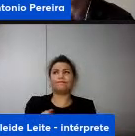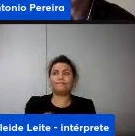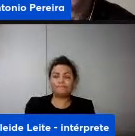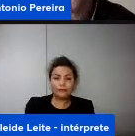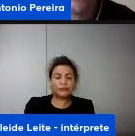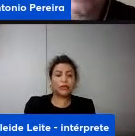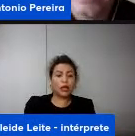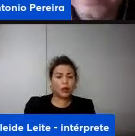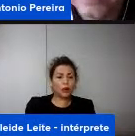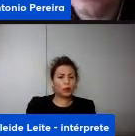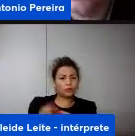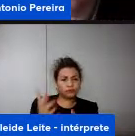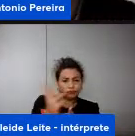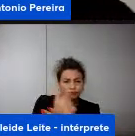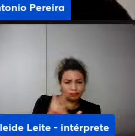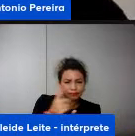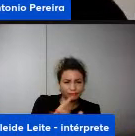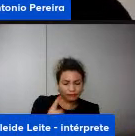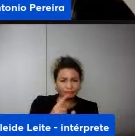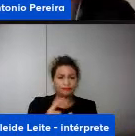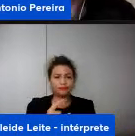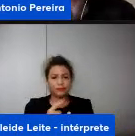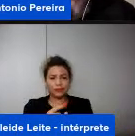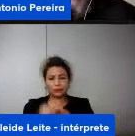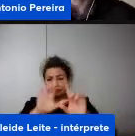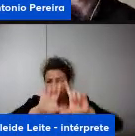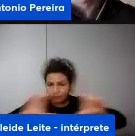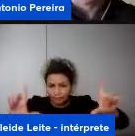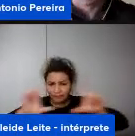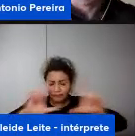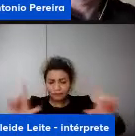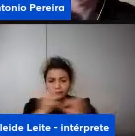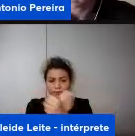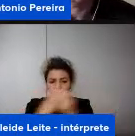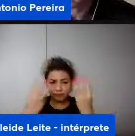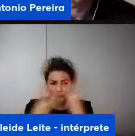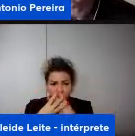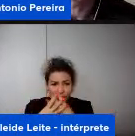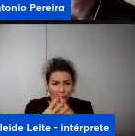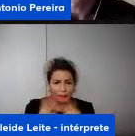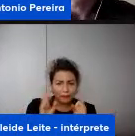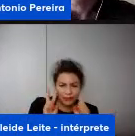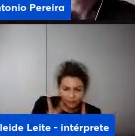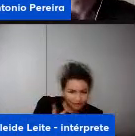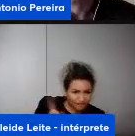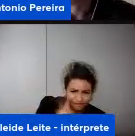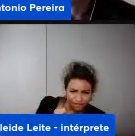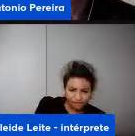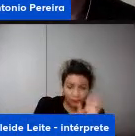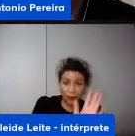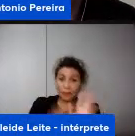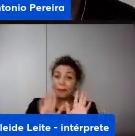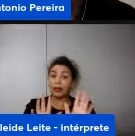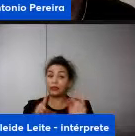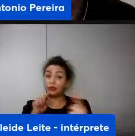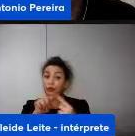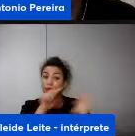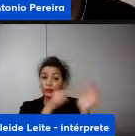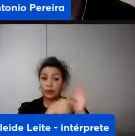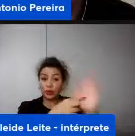uma animação, né, que infelizmente aqui, no, pelo visto, não está acontecendo, mas é para mostrar para